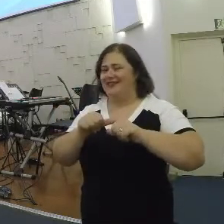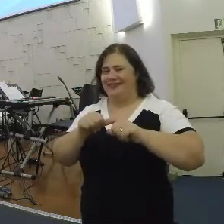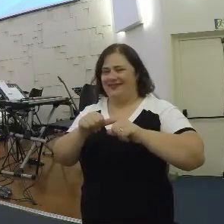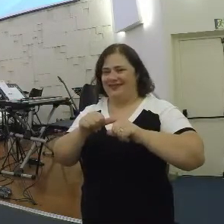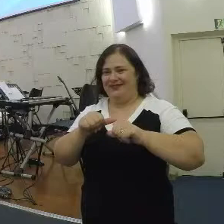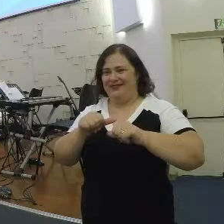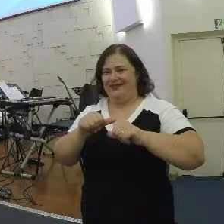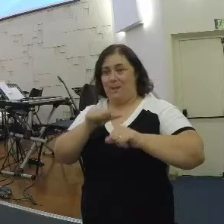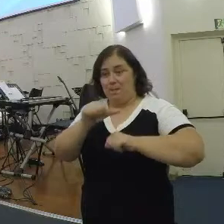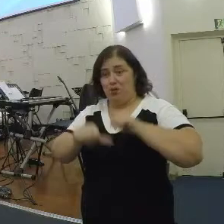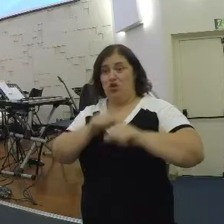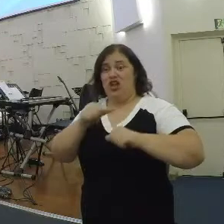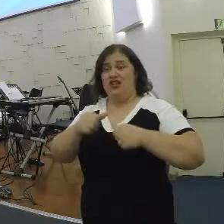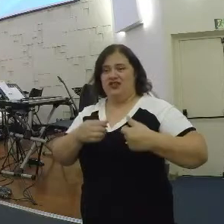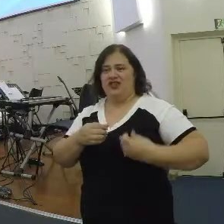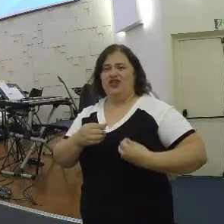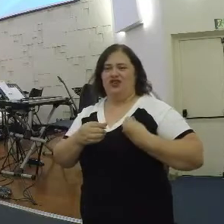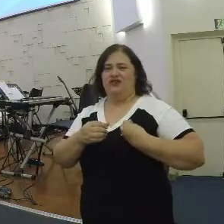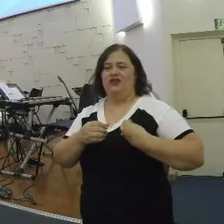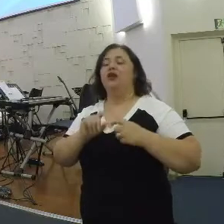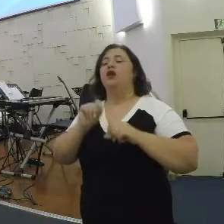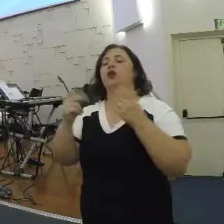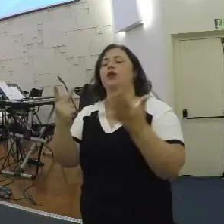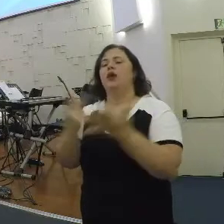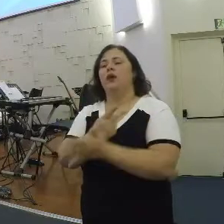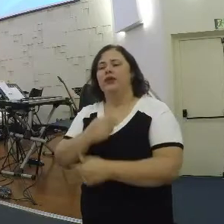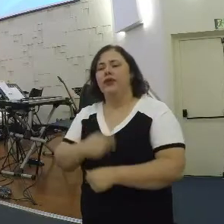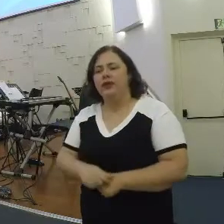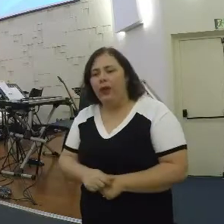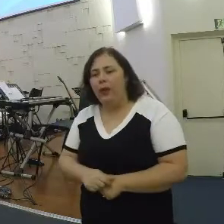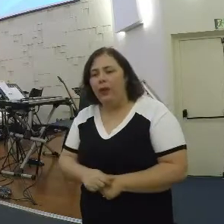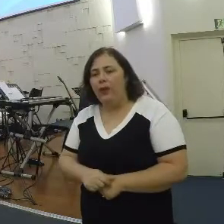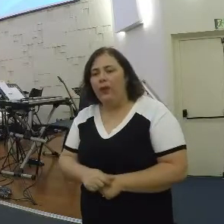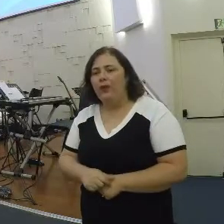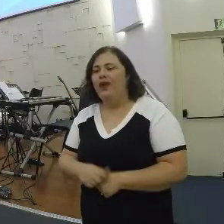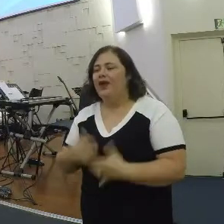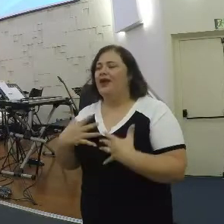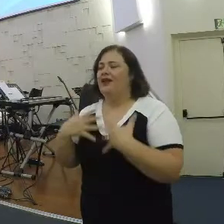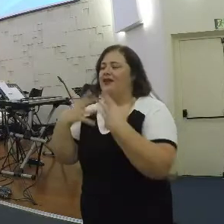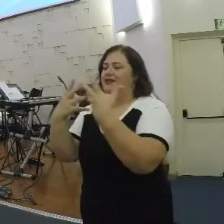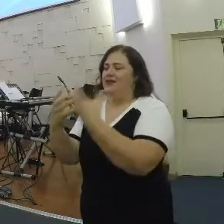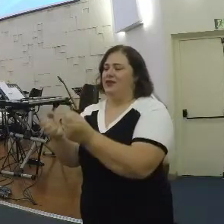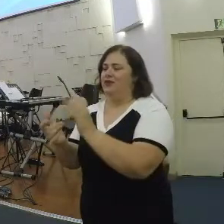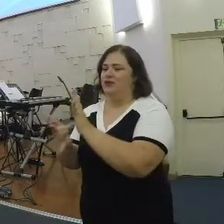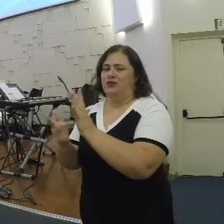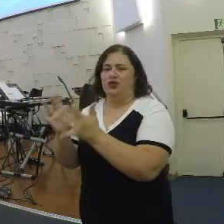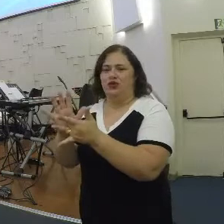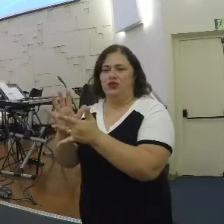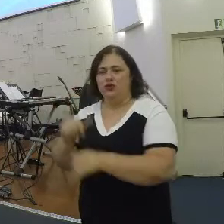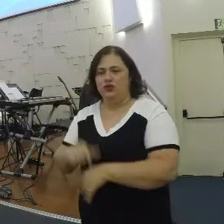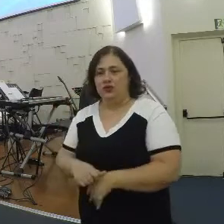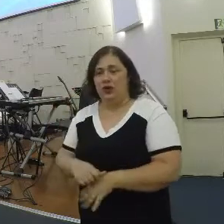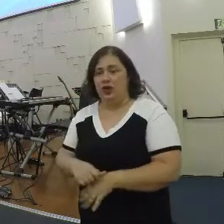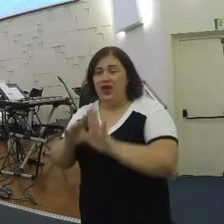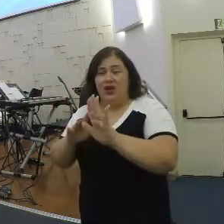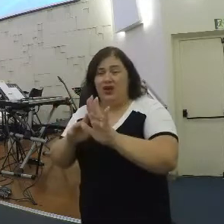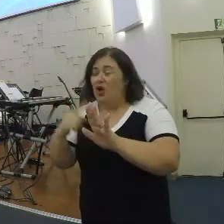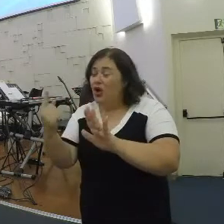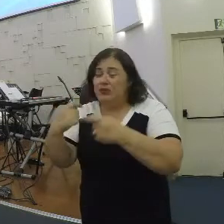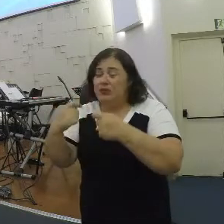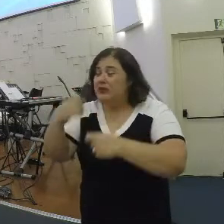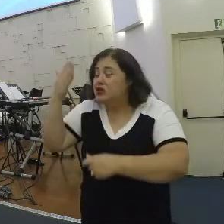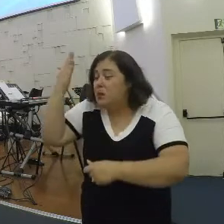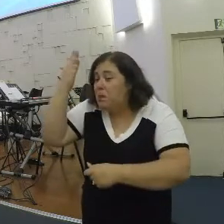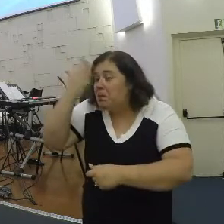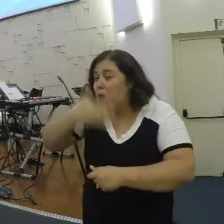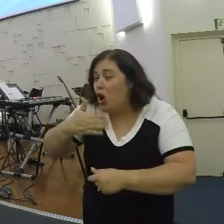ela. Não é de provas que as pessoas precisam para crer, mas de boa vontade.